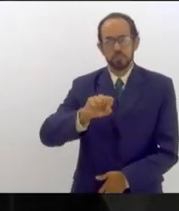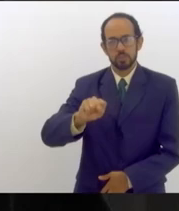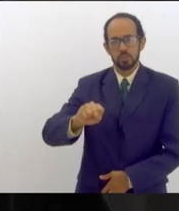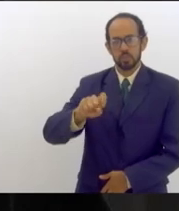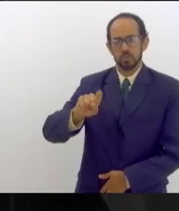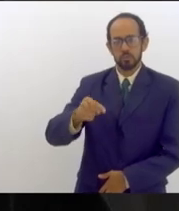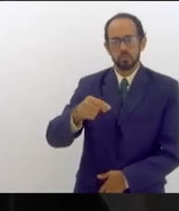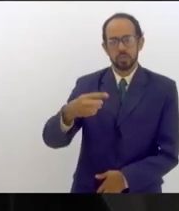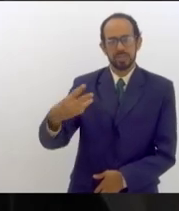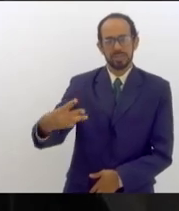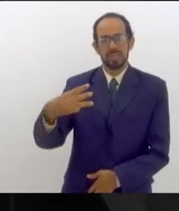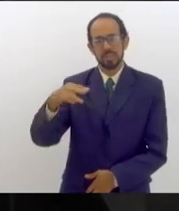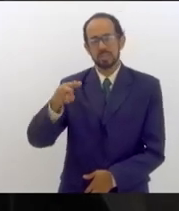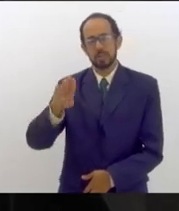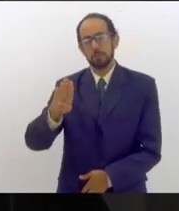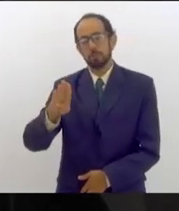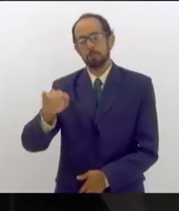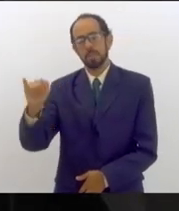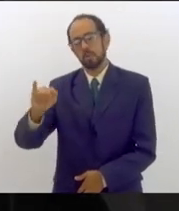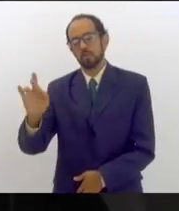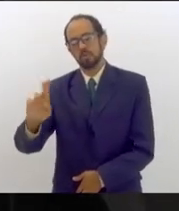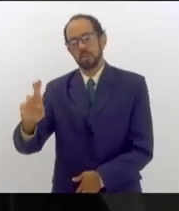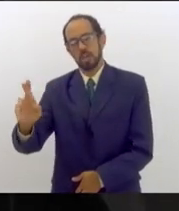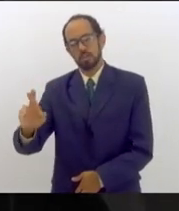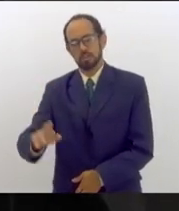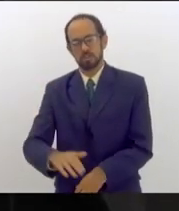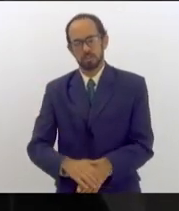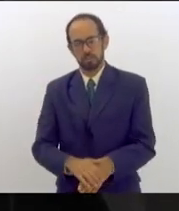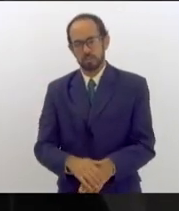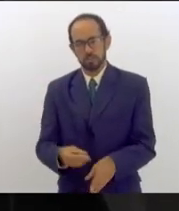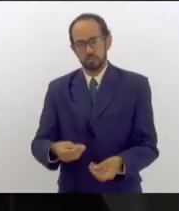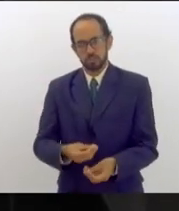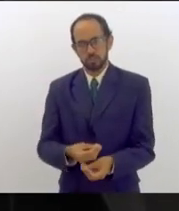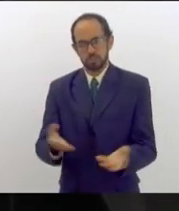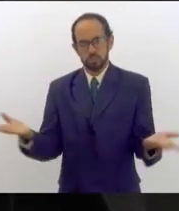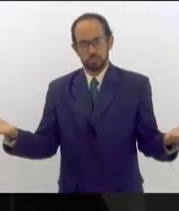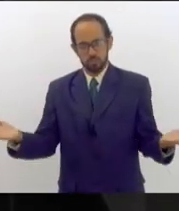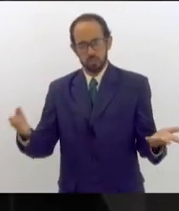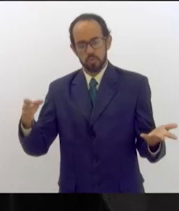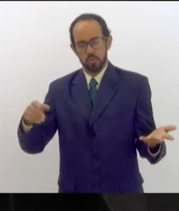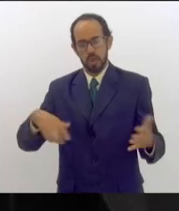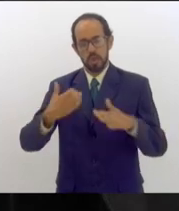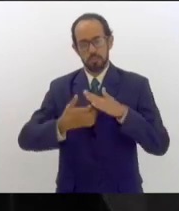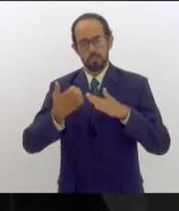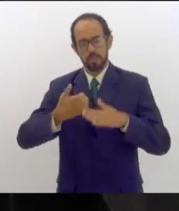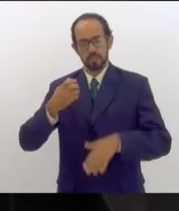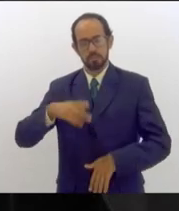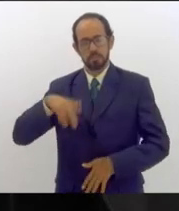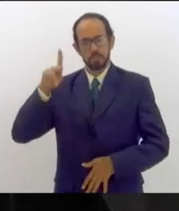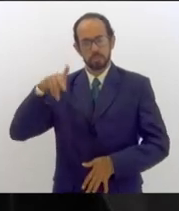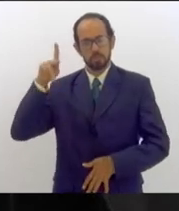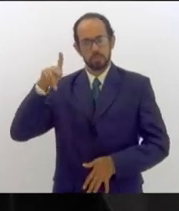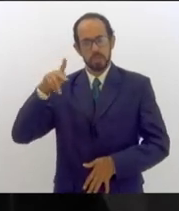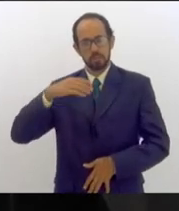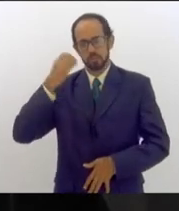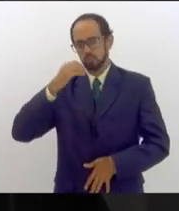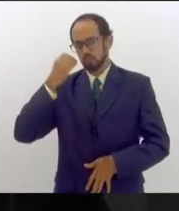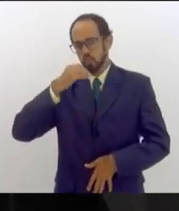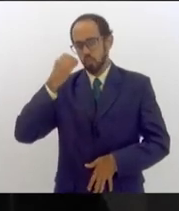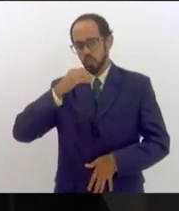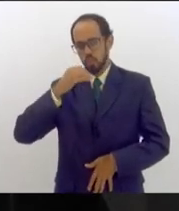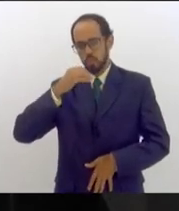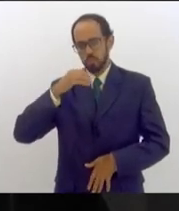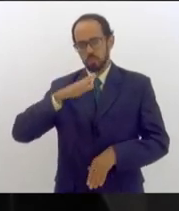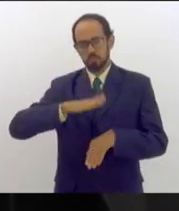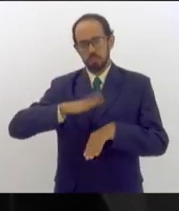188,3 bilhões de reais distribuiu a Petrobras de dividendo para